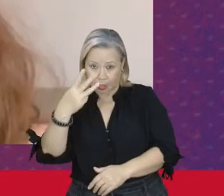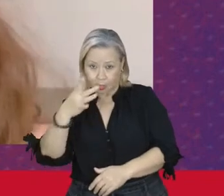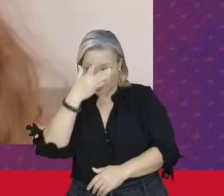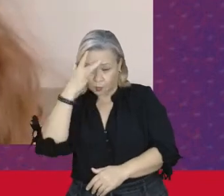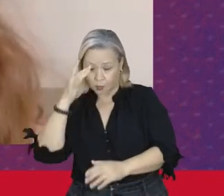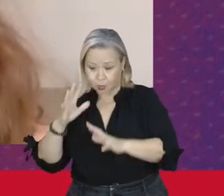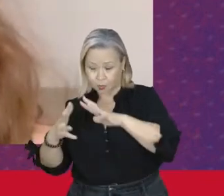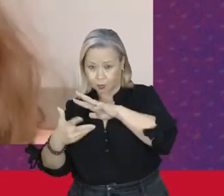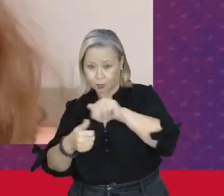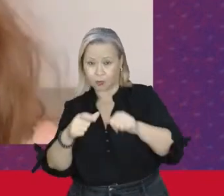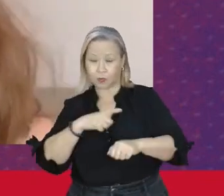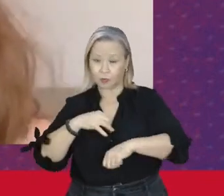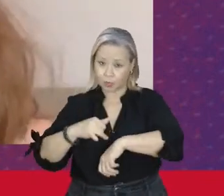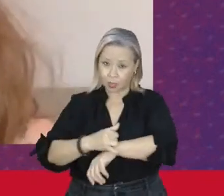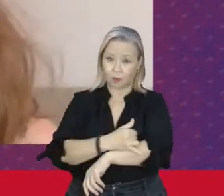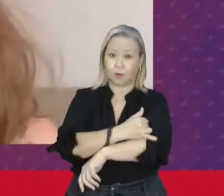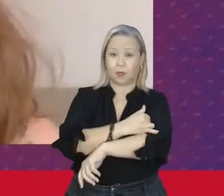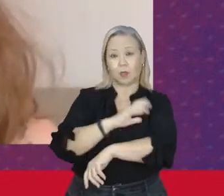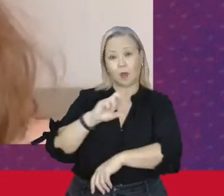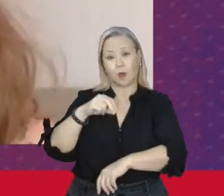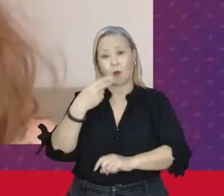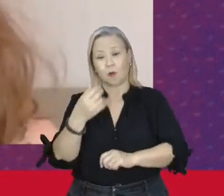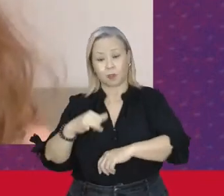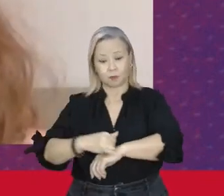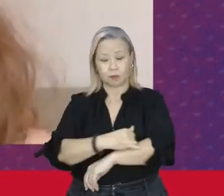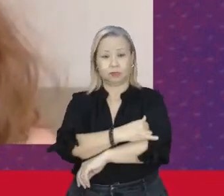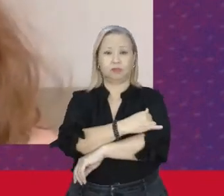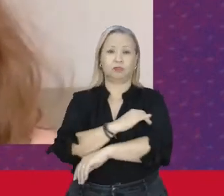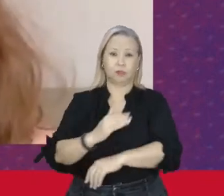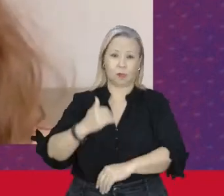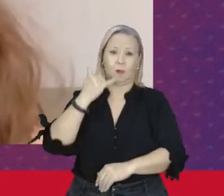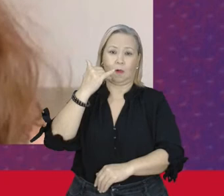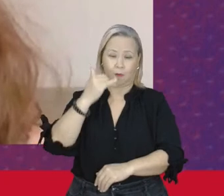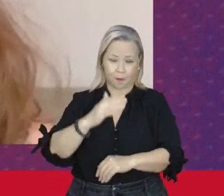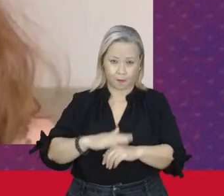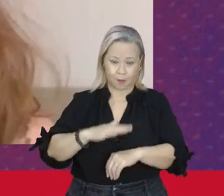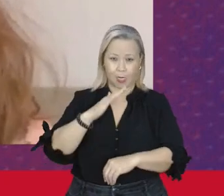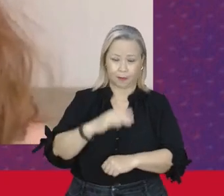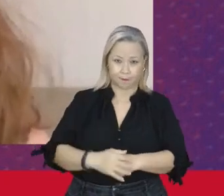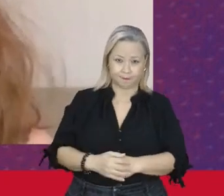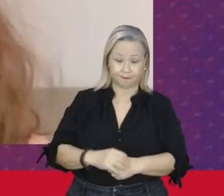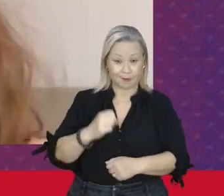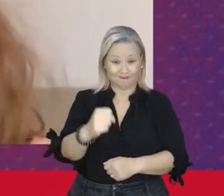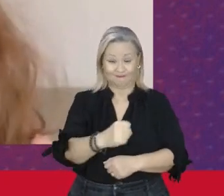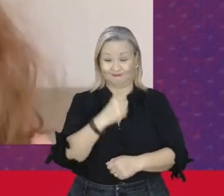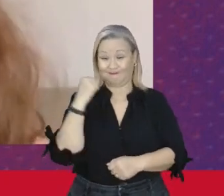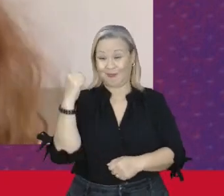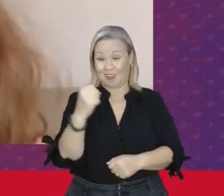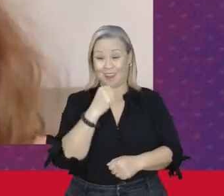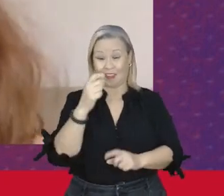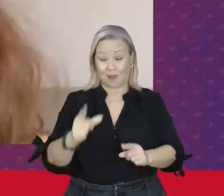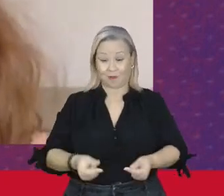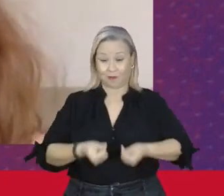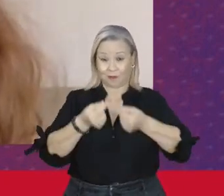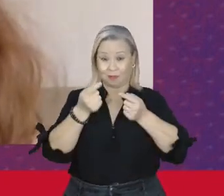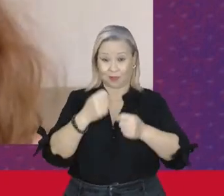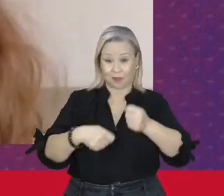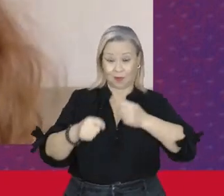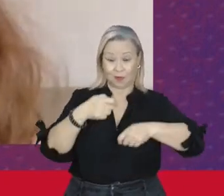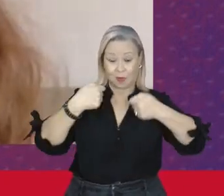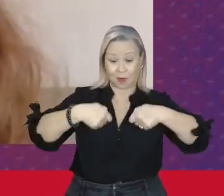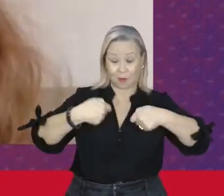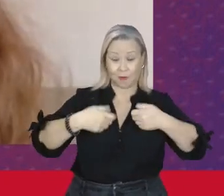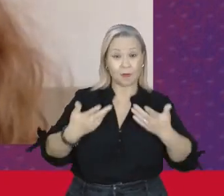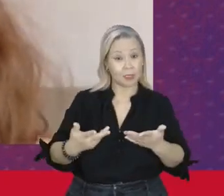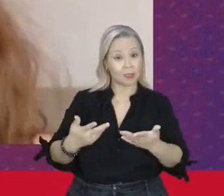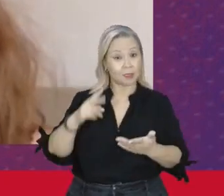mundo tem sobrepeso ou está acima do peso. Então, esse é um dado muito grave e ele tem um custo econômico que precisa ser levado